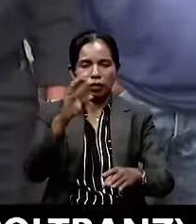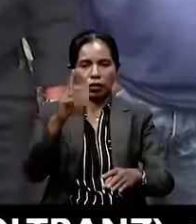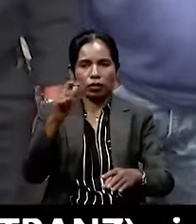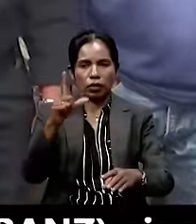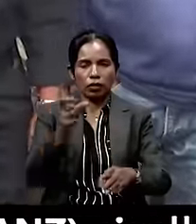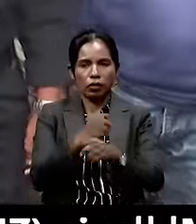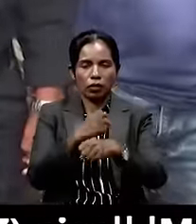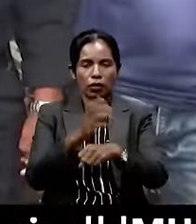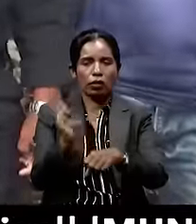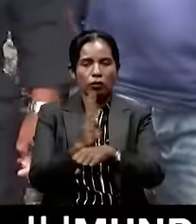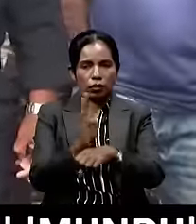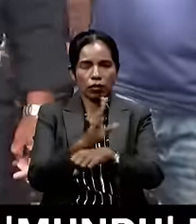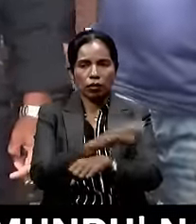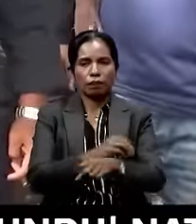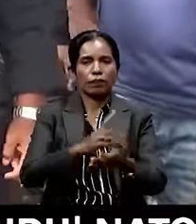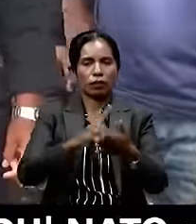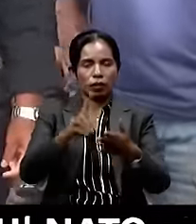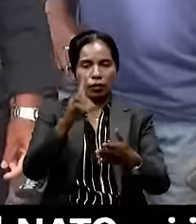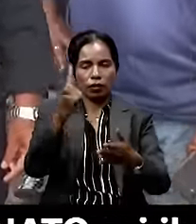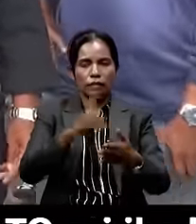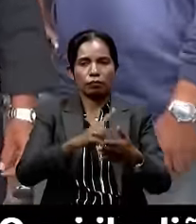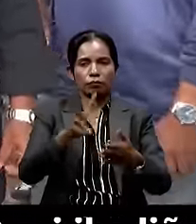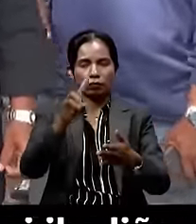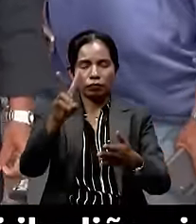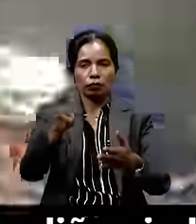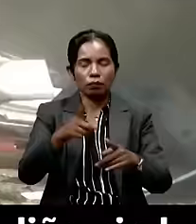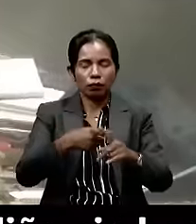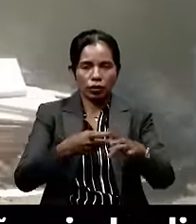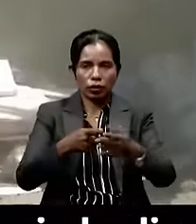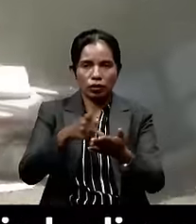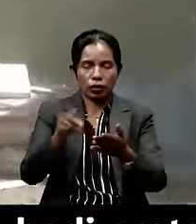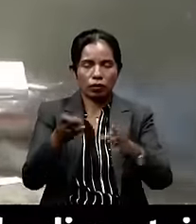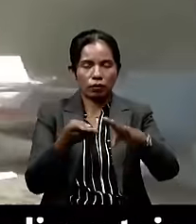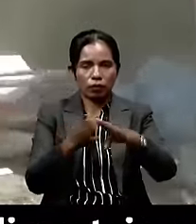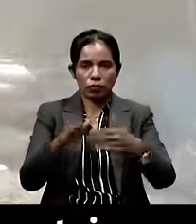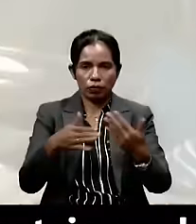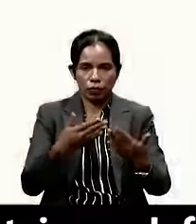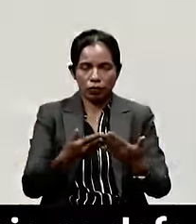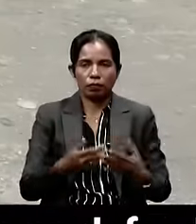halo negócio, no ne, cada semana no Fula, beleselo, ba banco Sira.